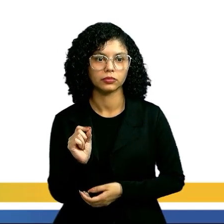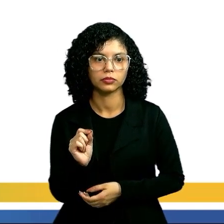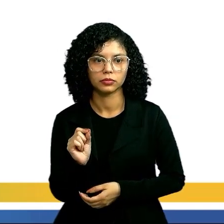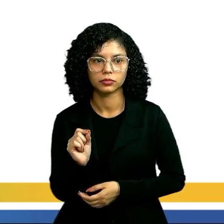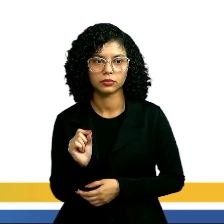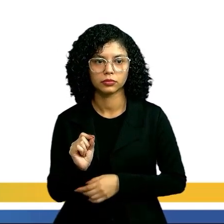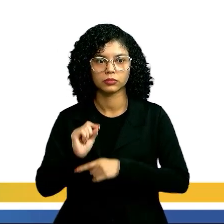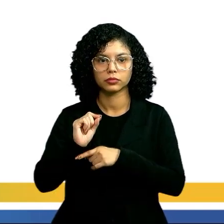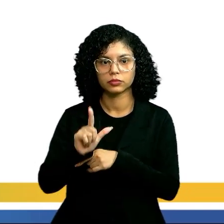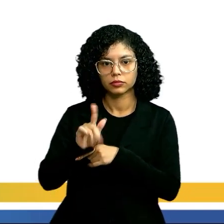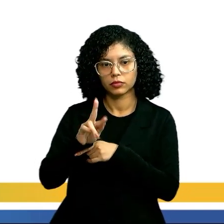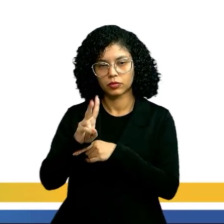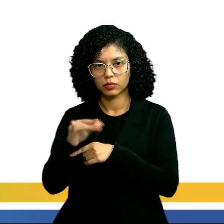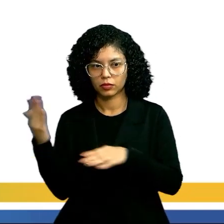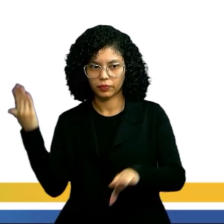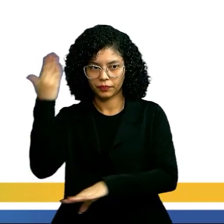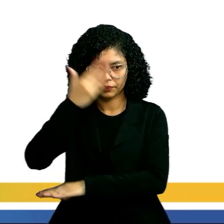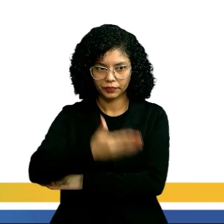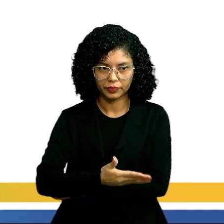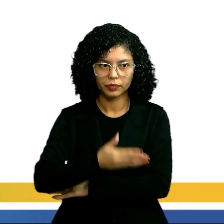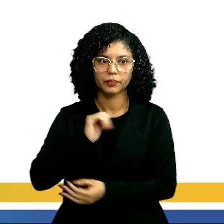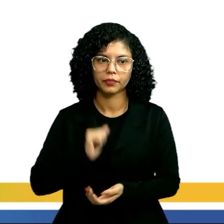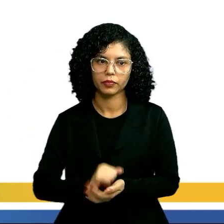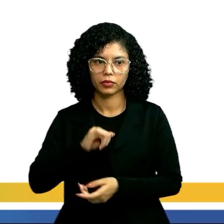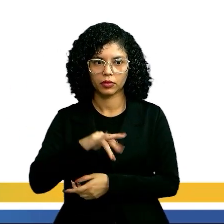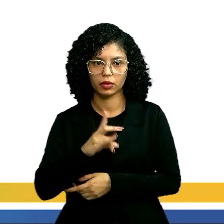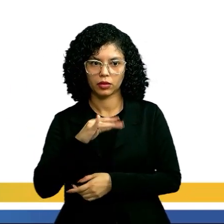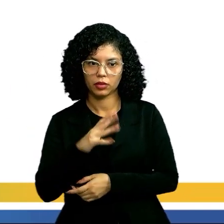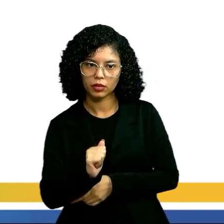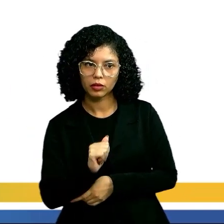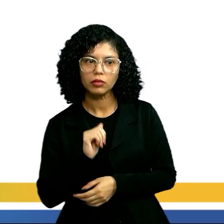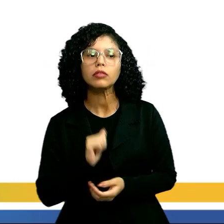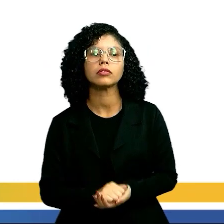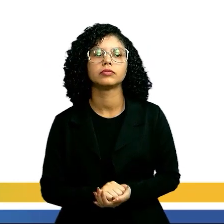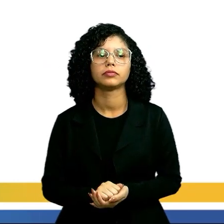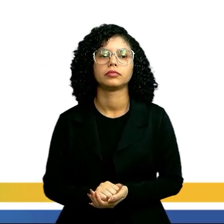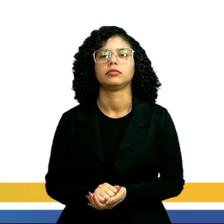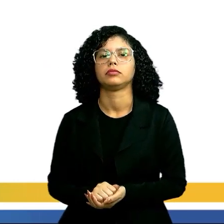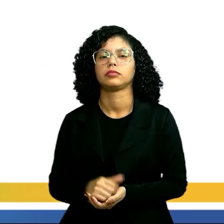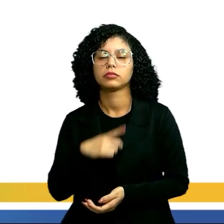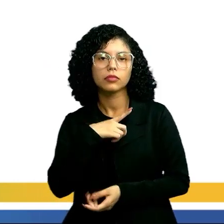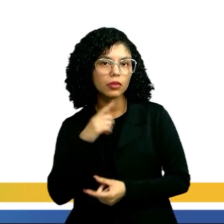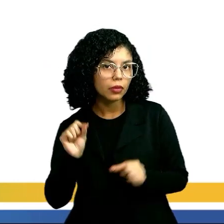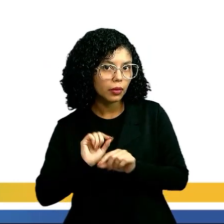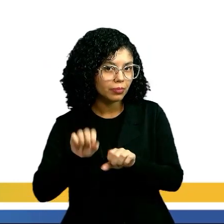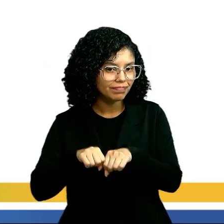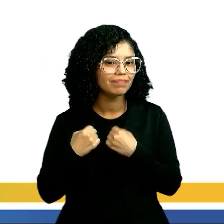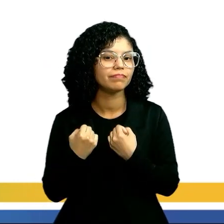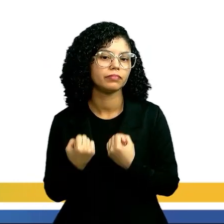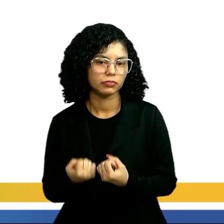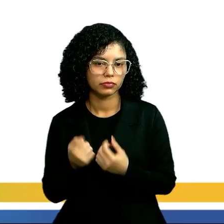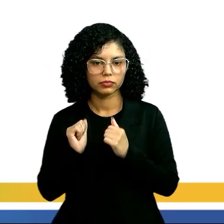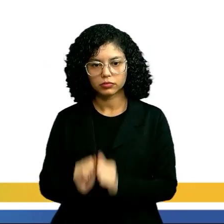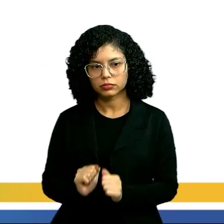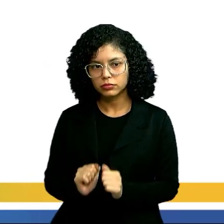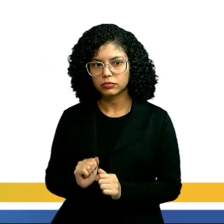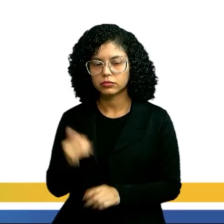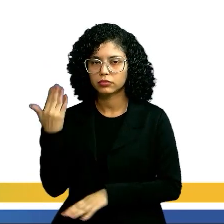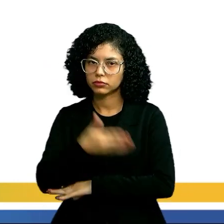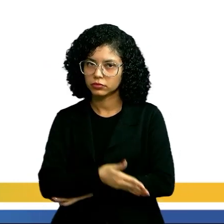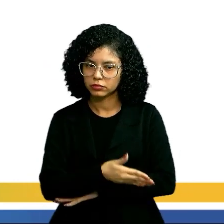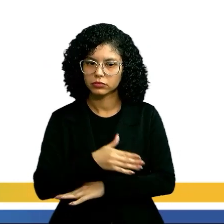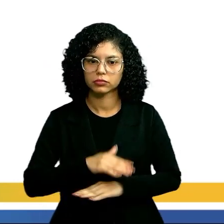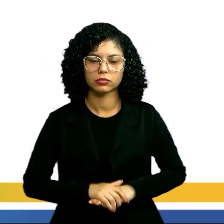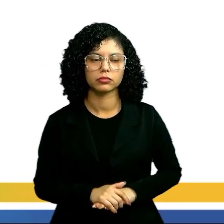glicose e oxigênio que atravessam as membranas mitocondriais. Glicose tem que ser quebrada para poder entrar